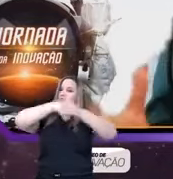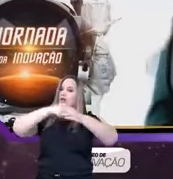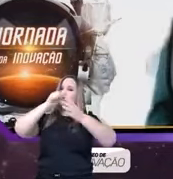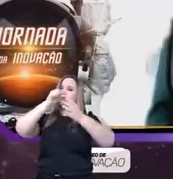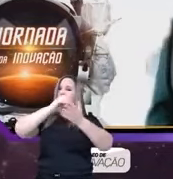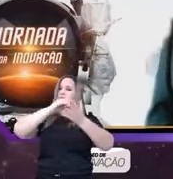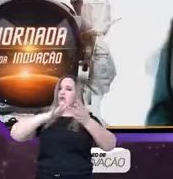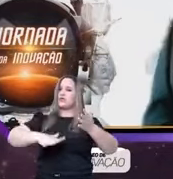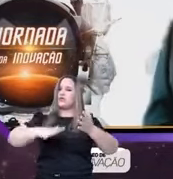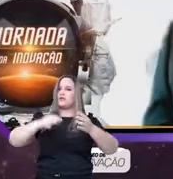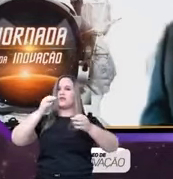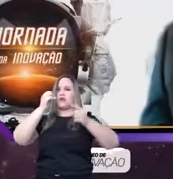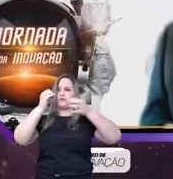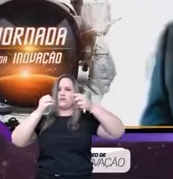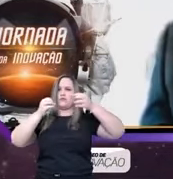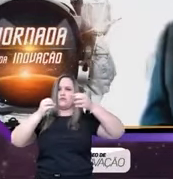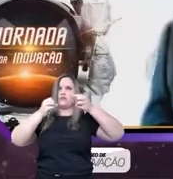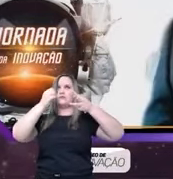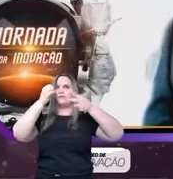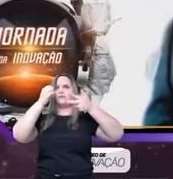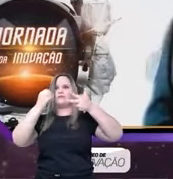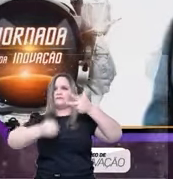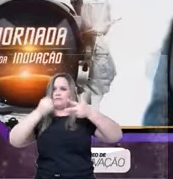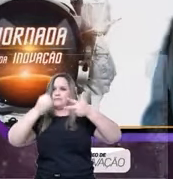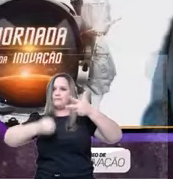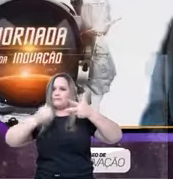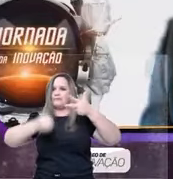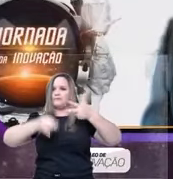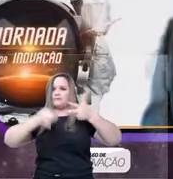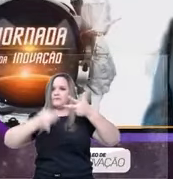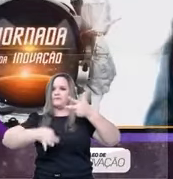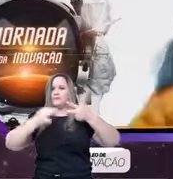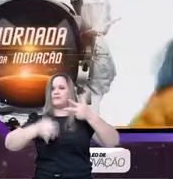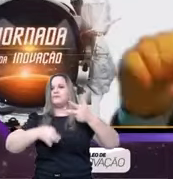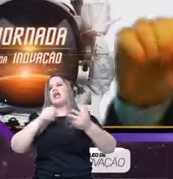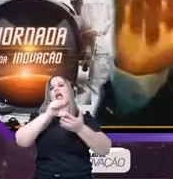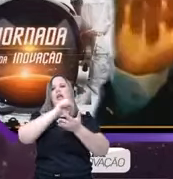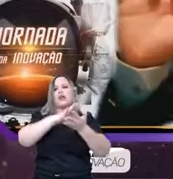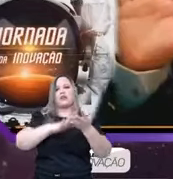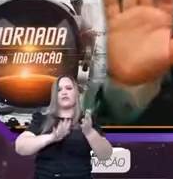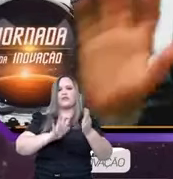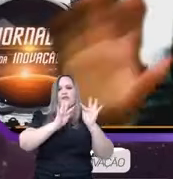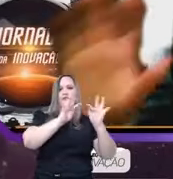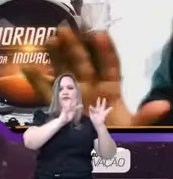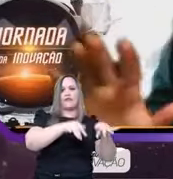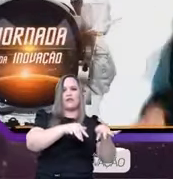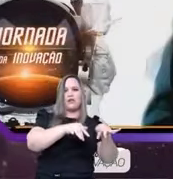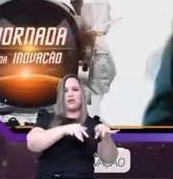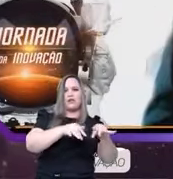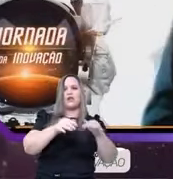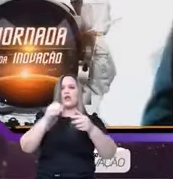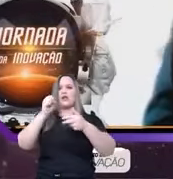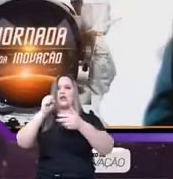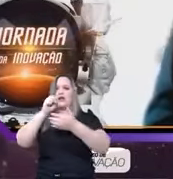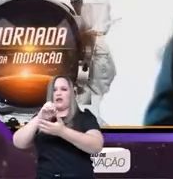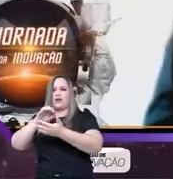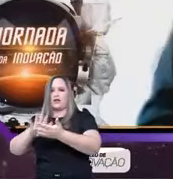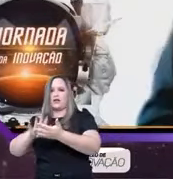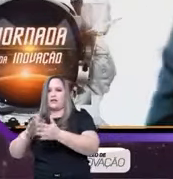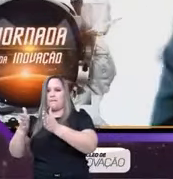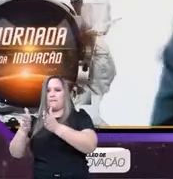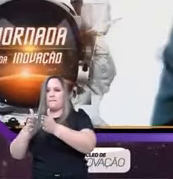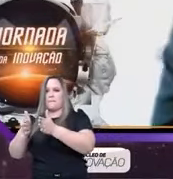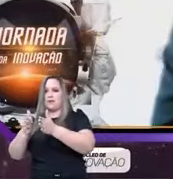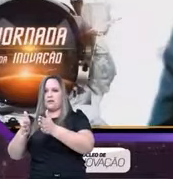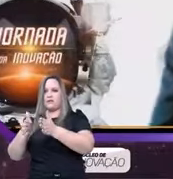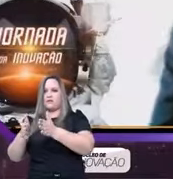Poder Judiciário, atividade fim e atividade meio, né? Eu não tenho